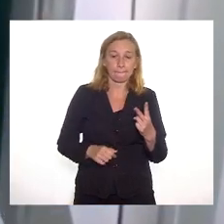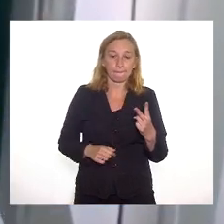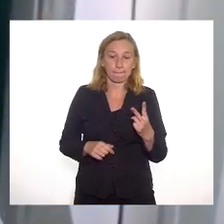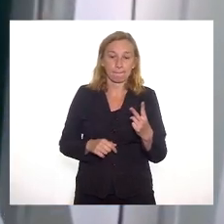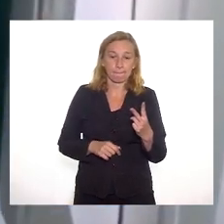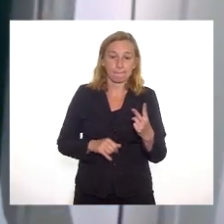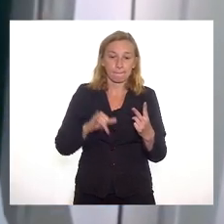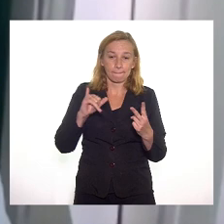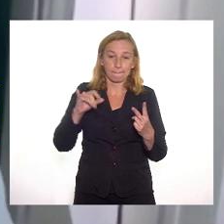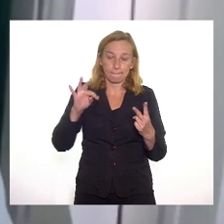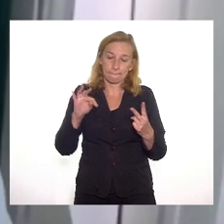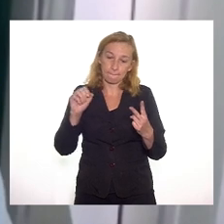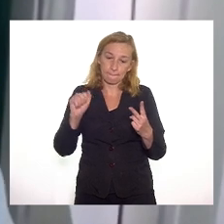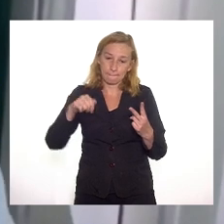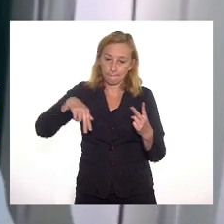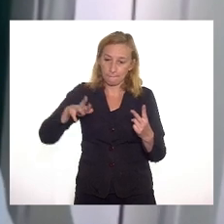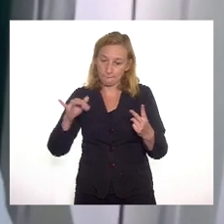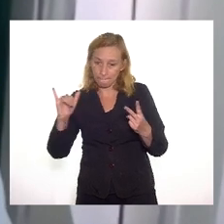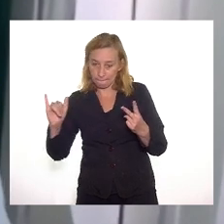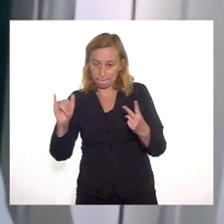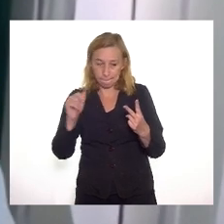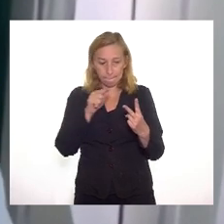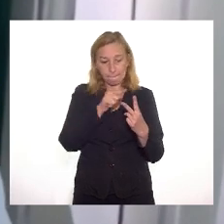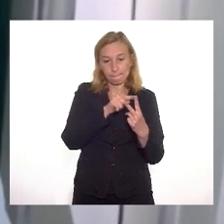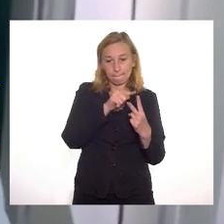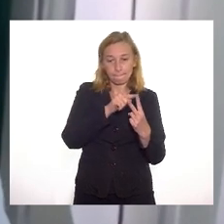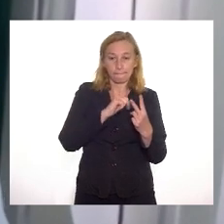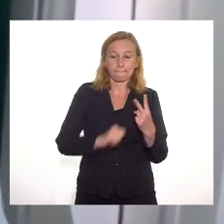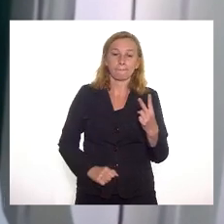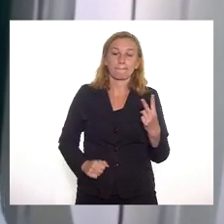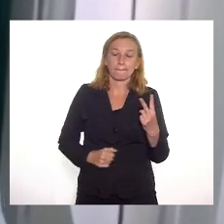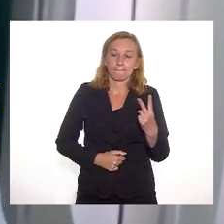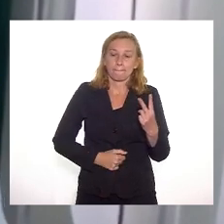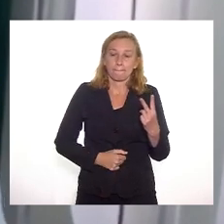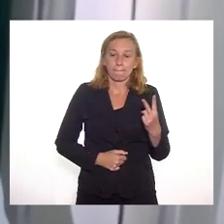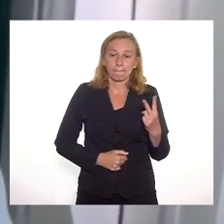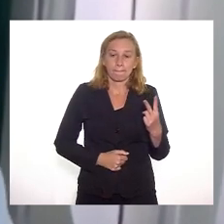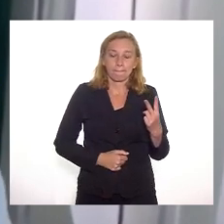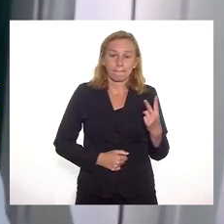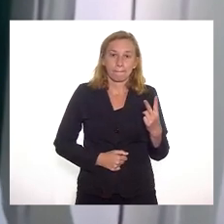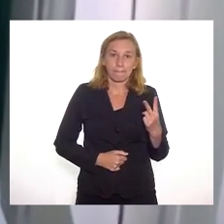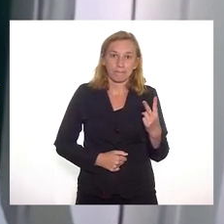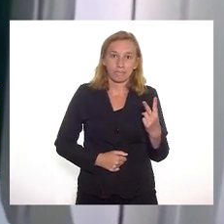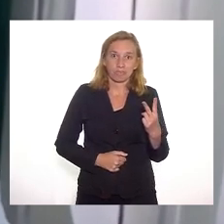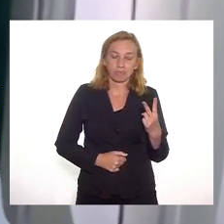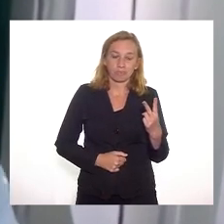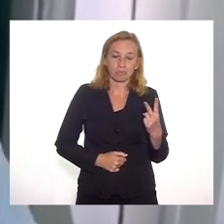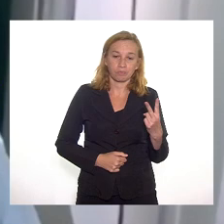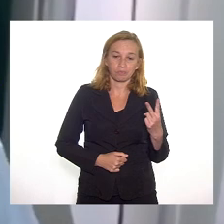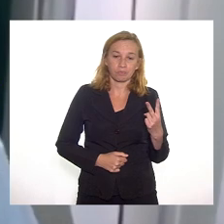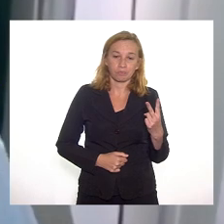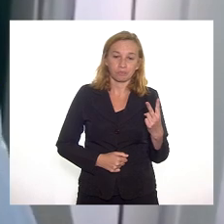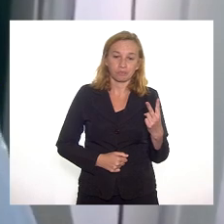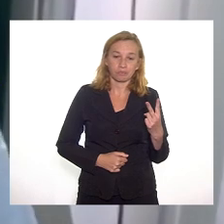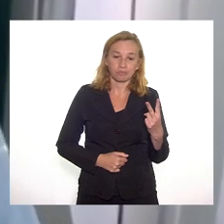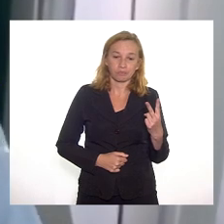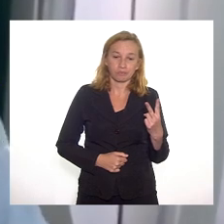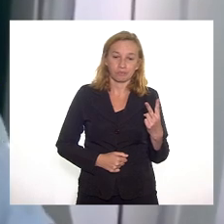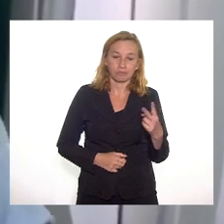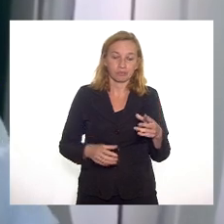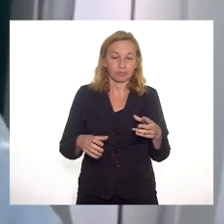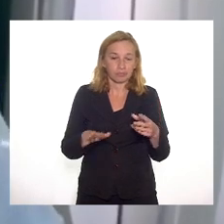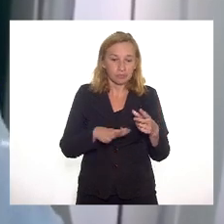em Itaguaí, né? Quero fazer menção a essa luta da ocupação do